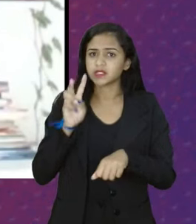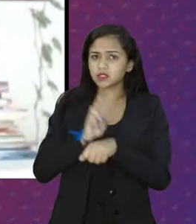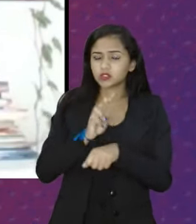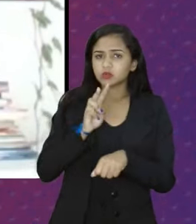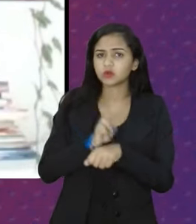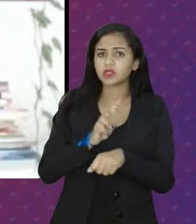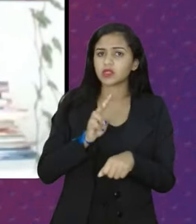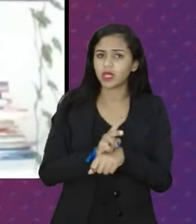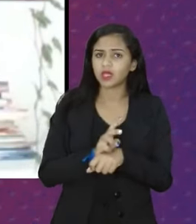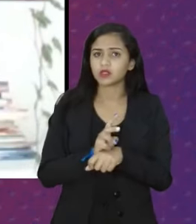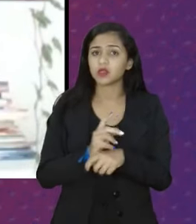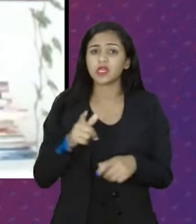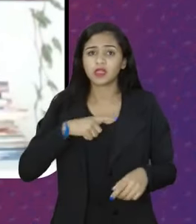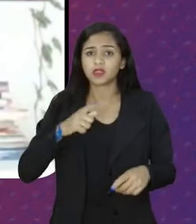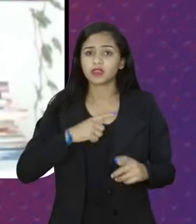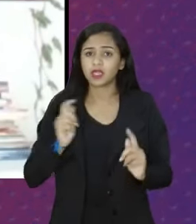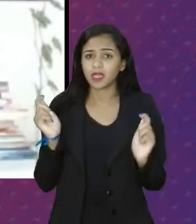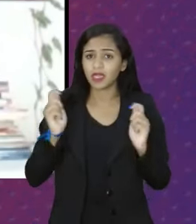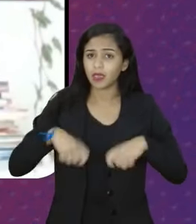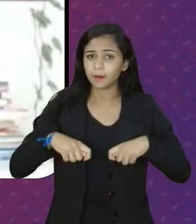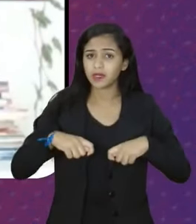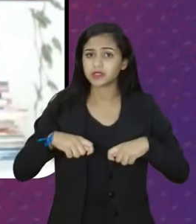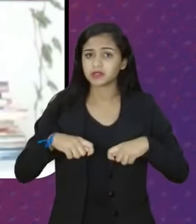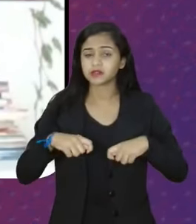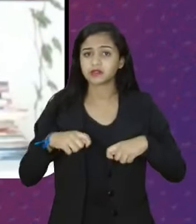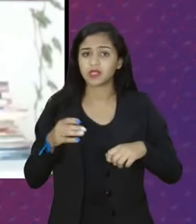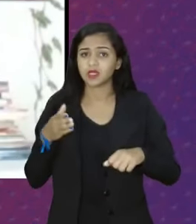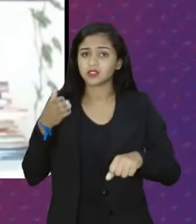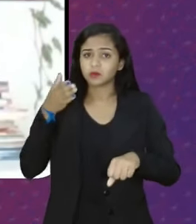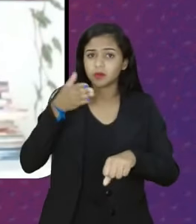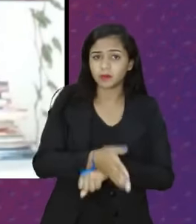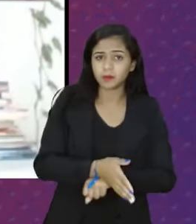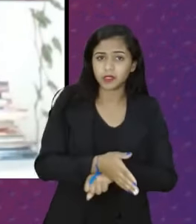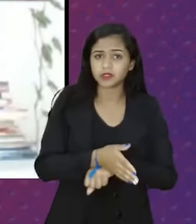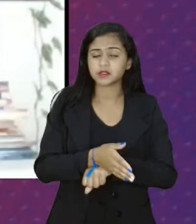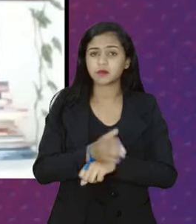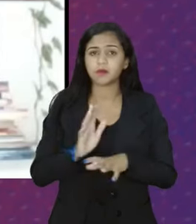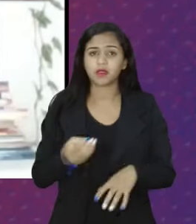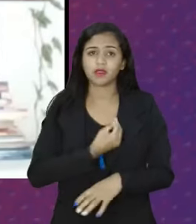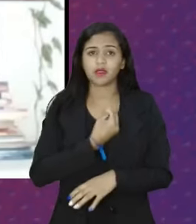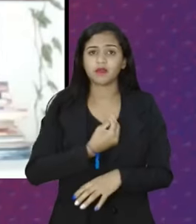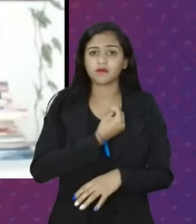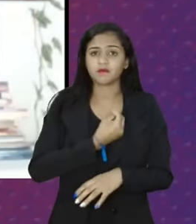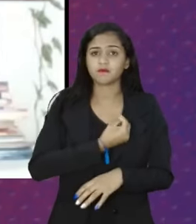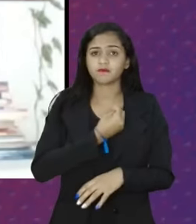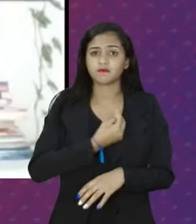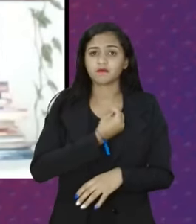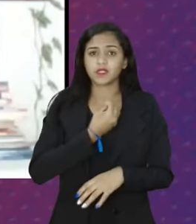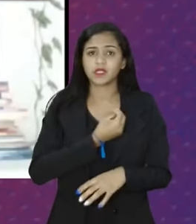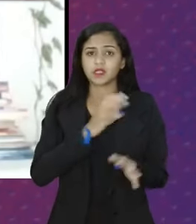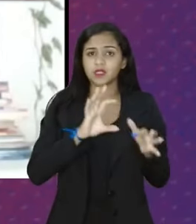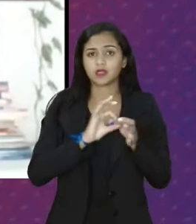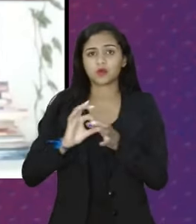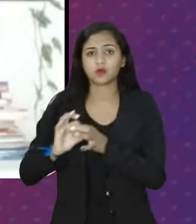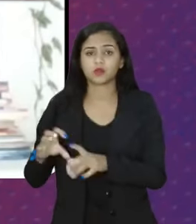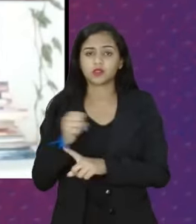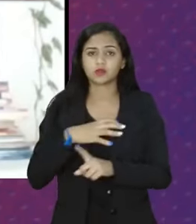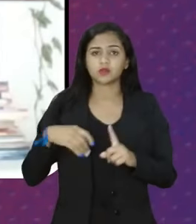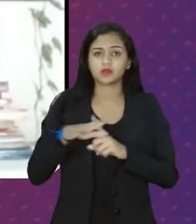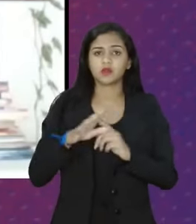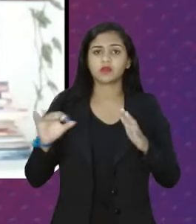de interagir e de participar também na vida, naquele contexto social que são